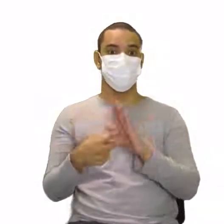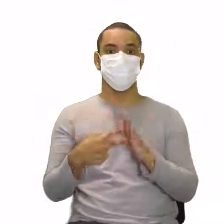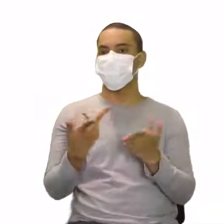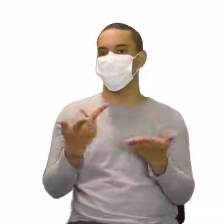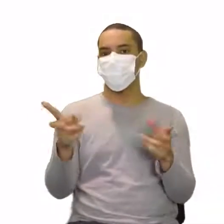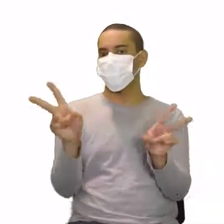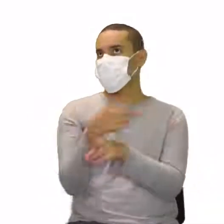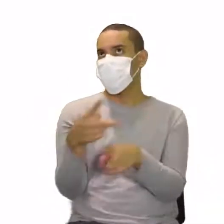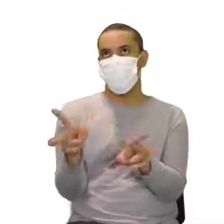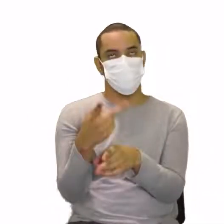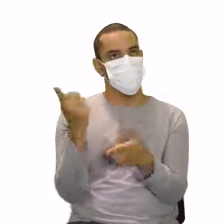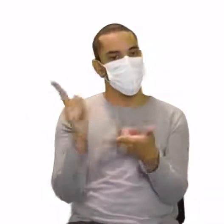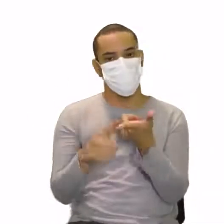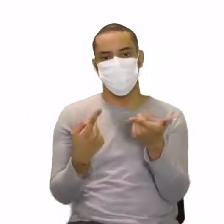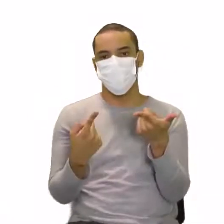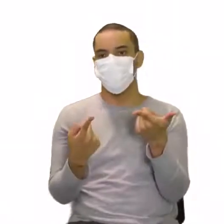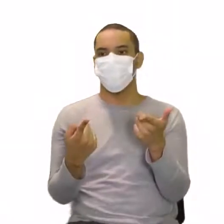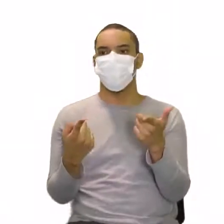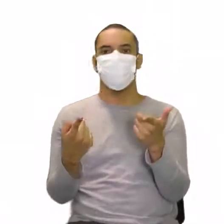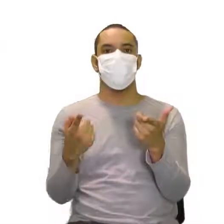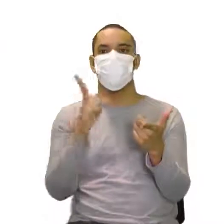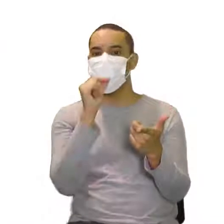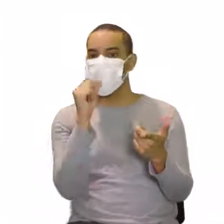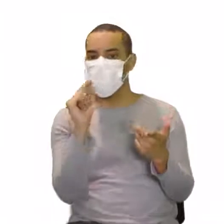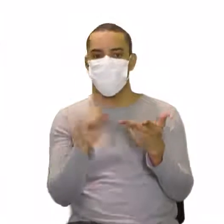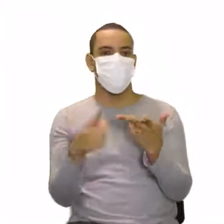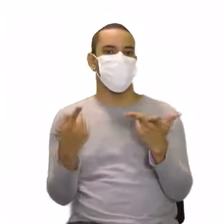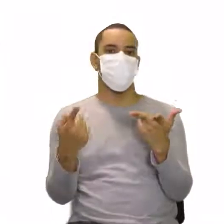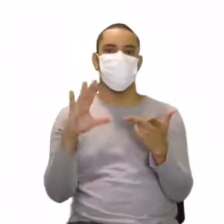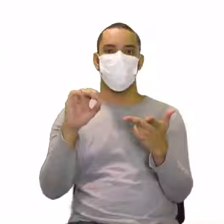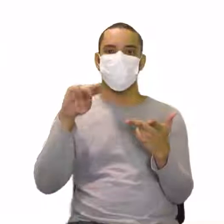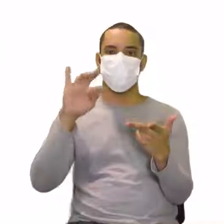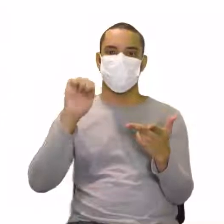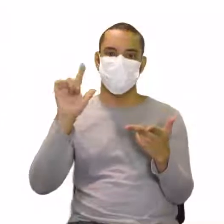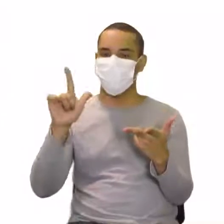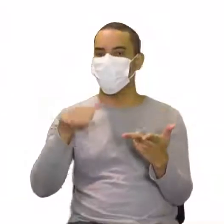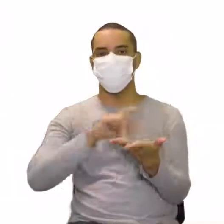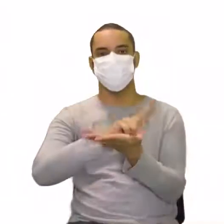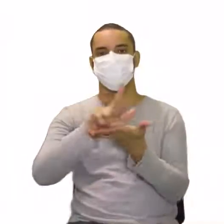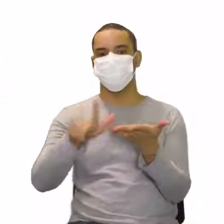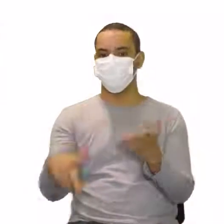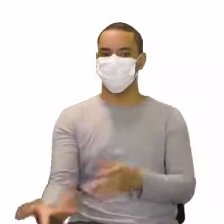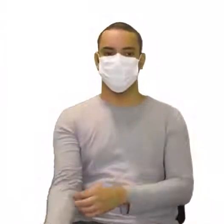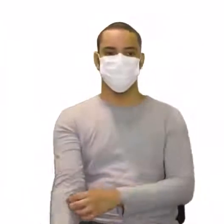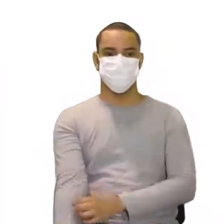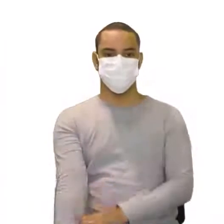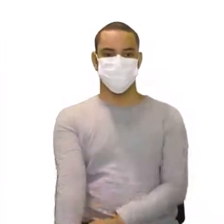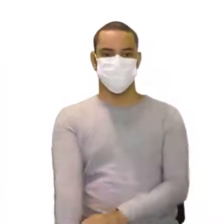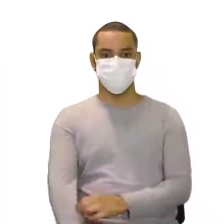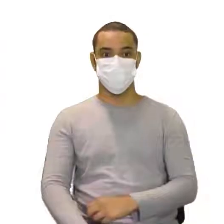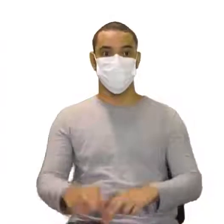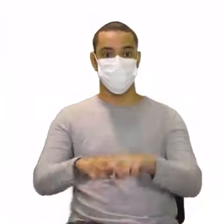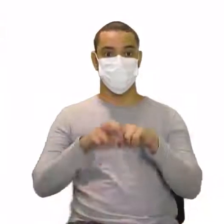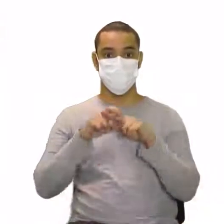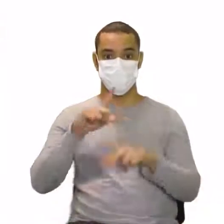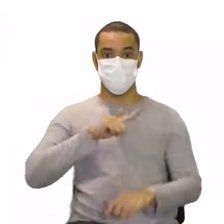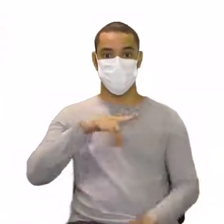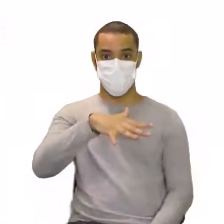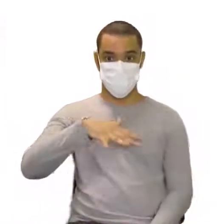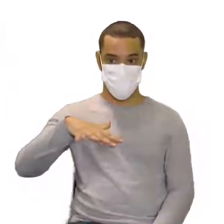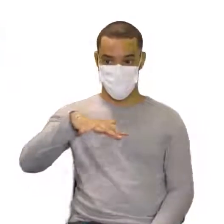água, vento, combustão e tudo mais. A variação de fluxo causada pela variação de uma